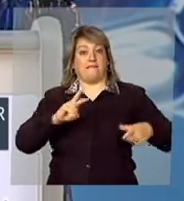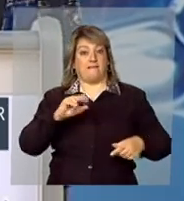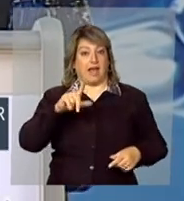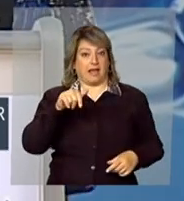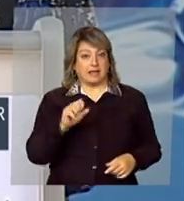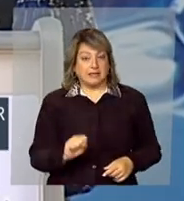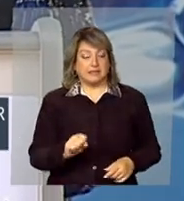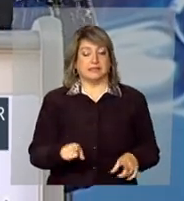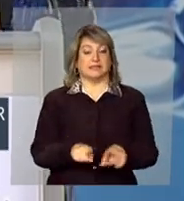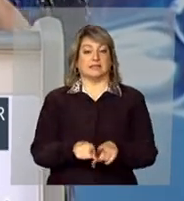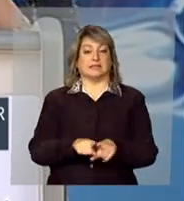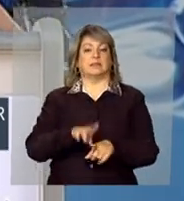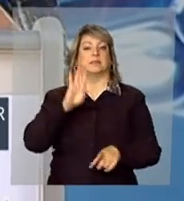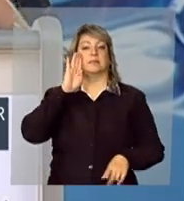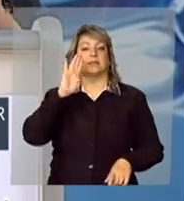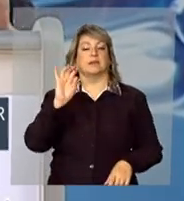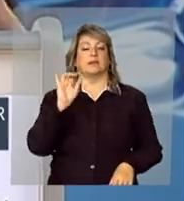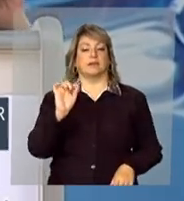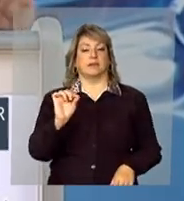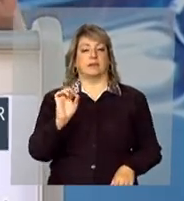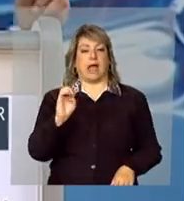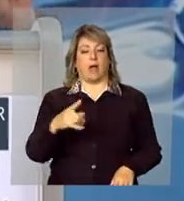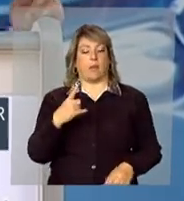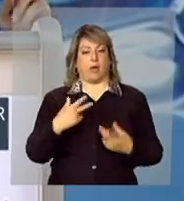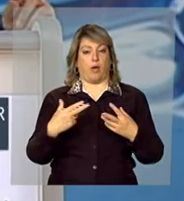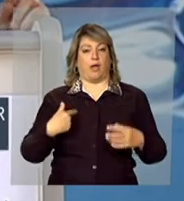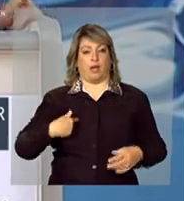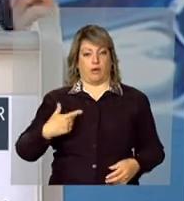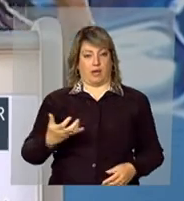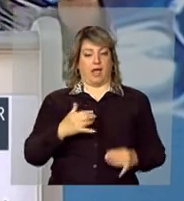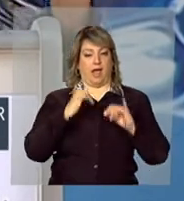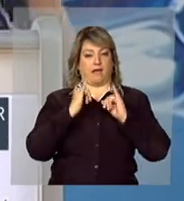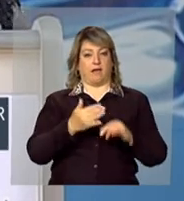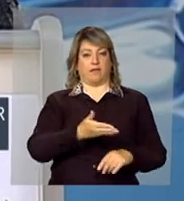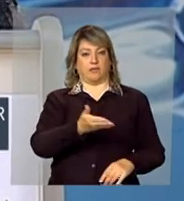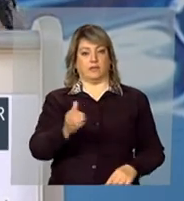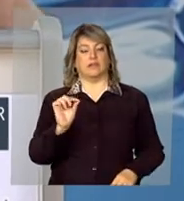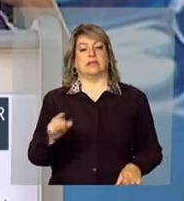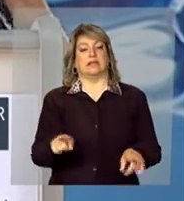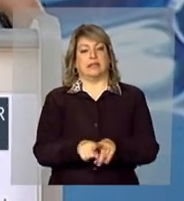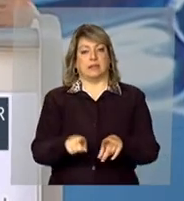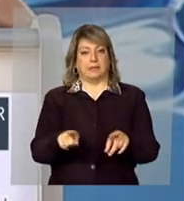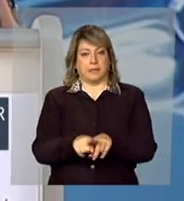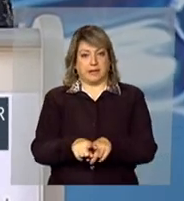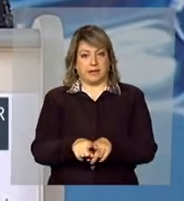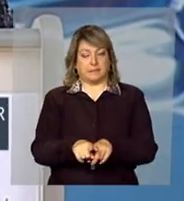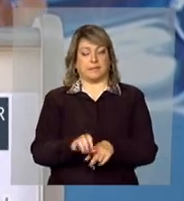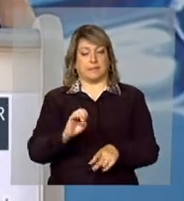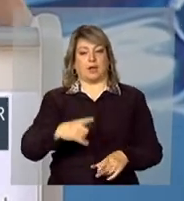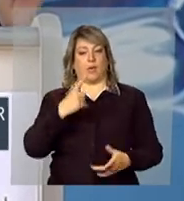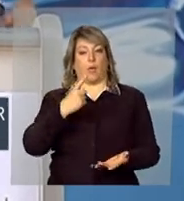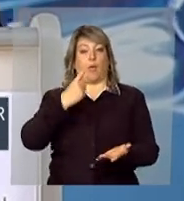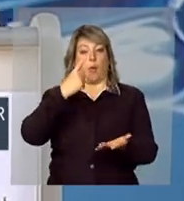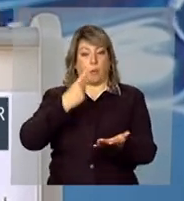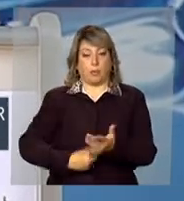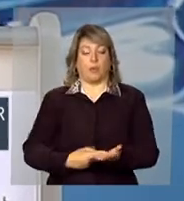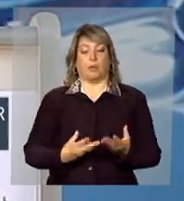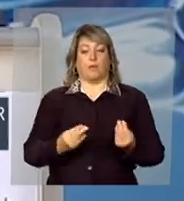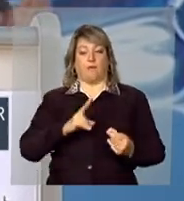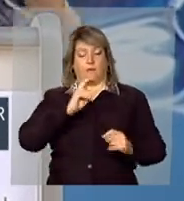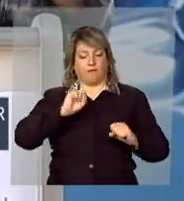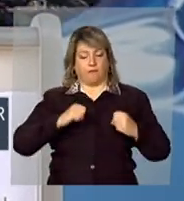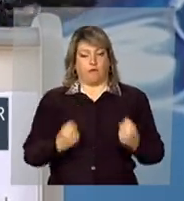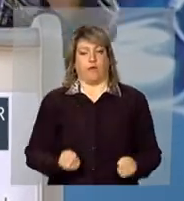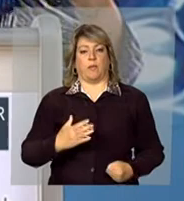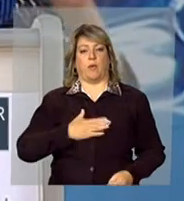E, sobretudo, é uma coisa que eu quero dizer para vocês que também é um compromisso muito forte do meu